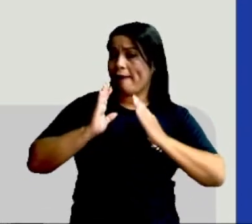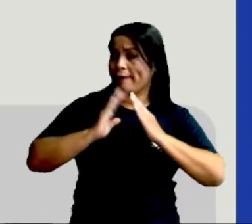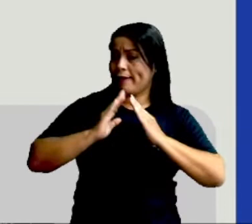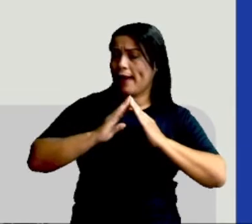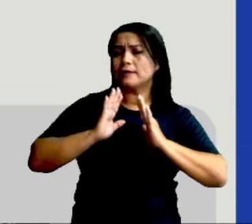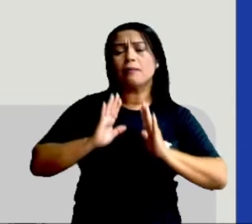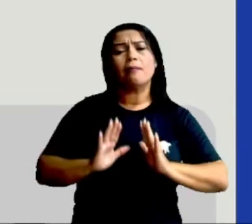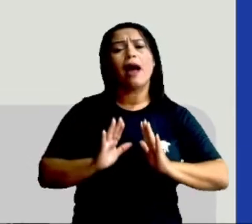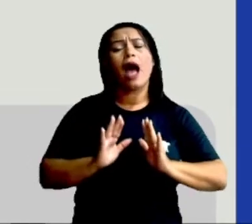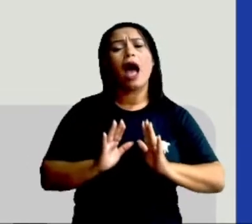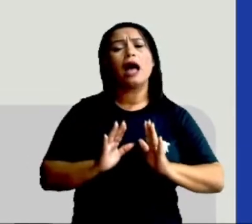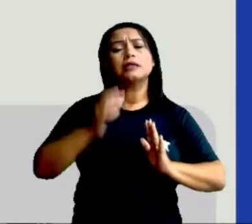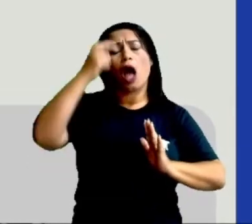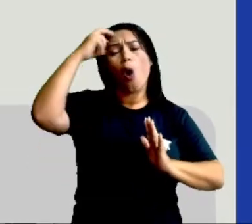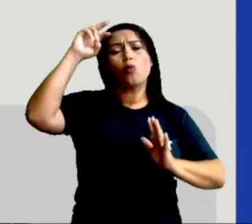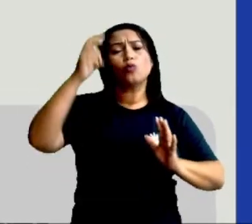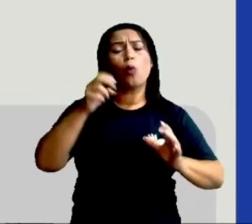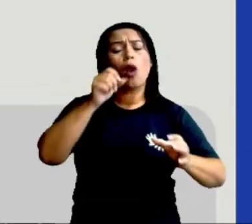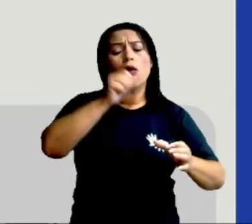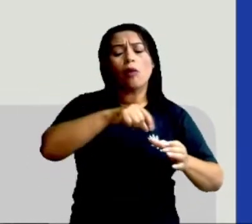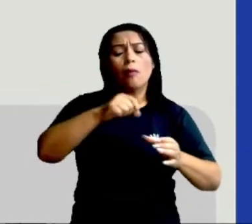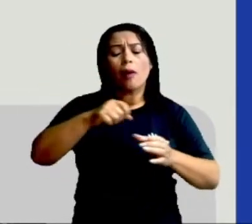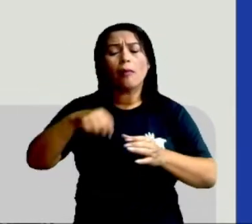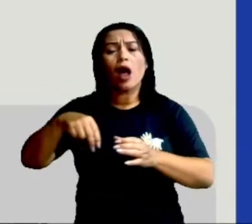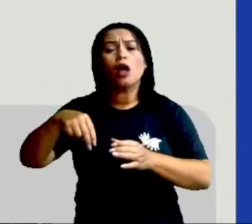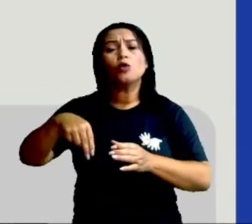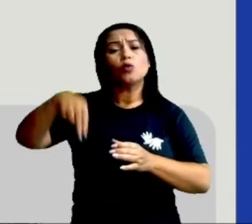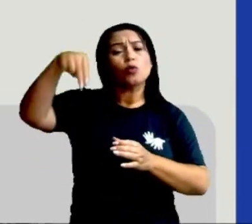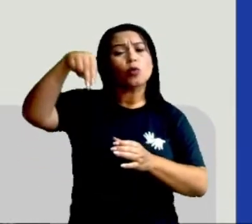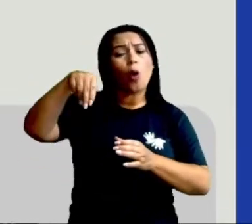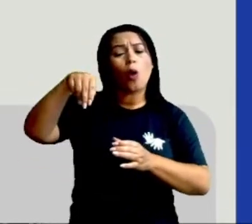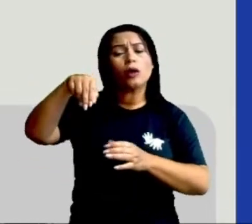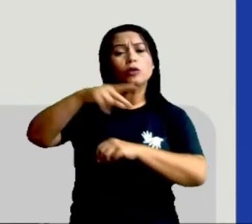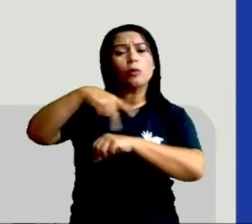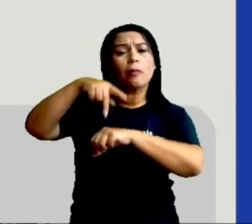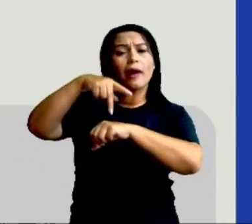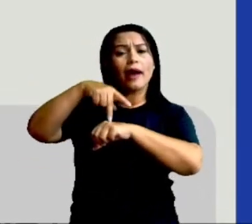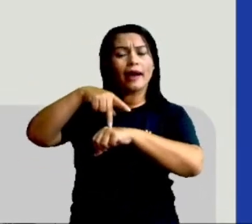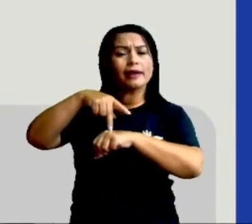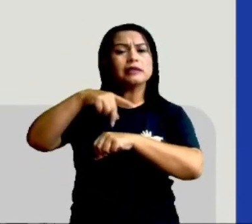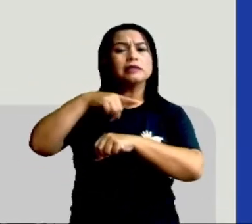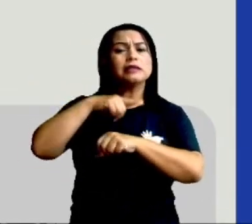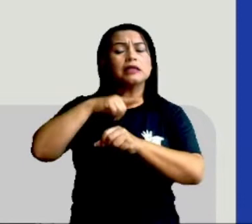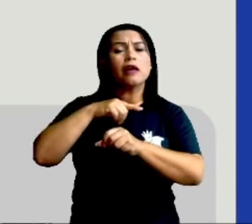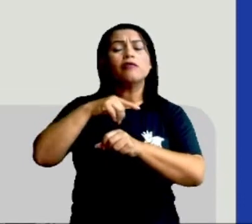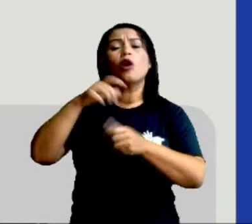cultura em pequenas proporções no norte do país foi se expandindo em